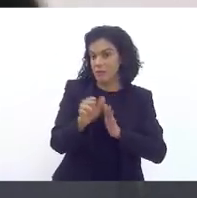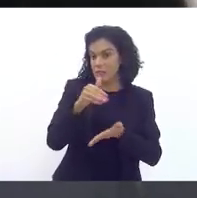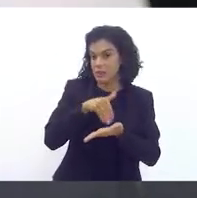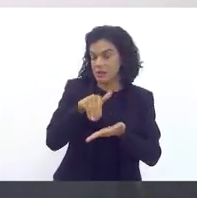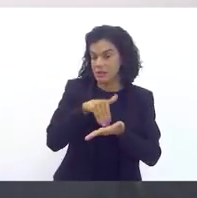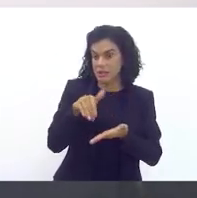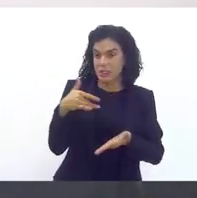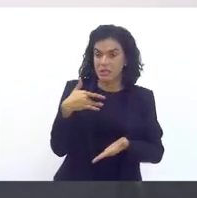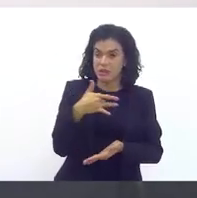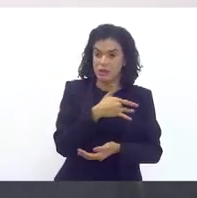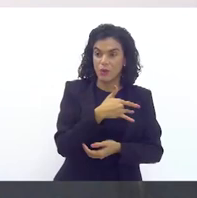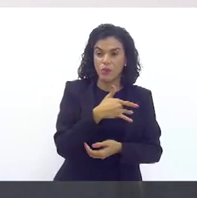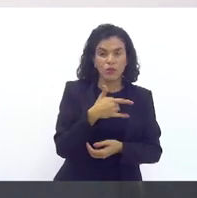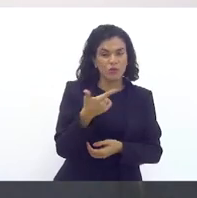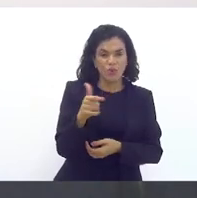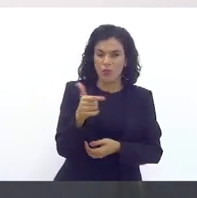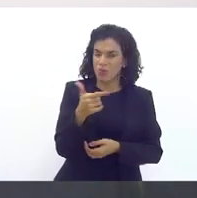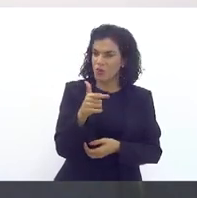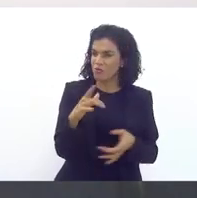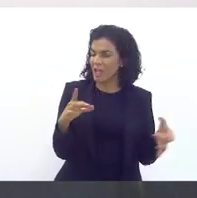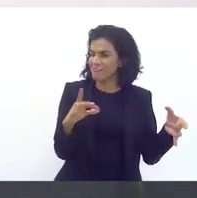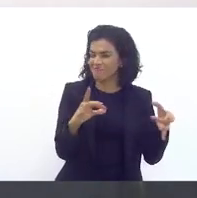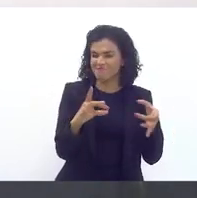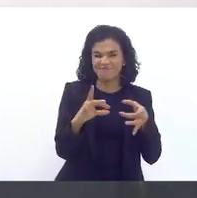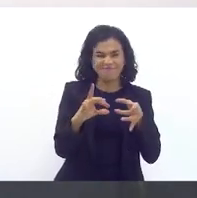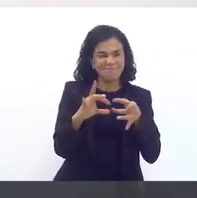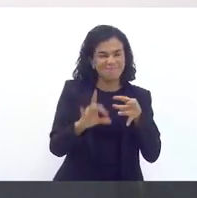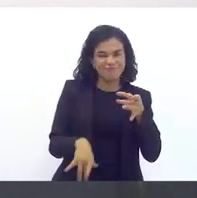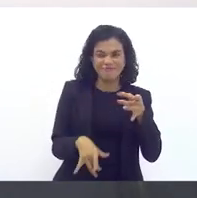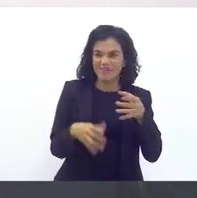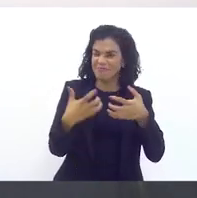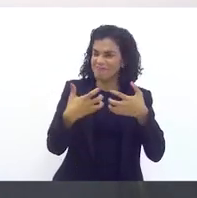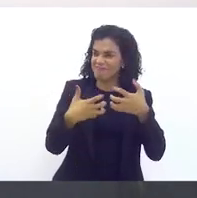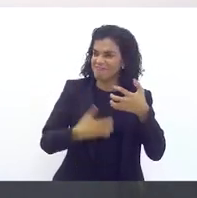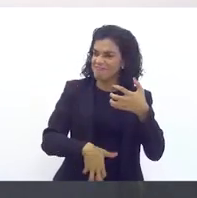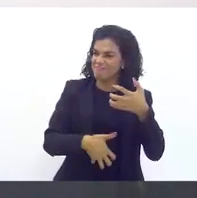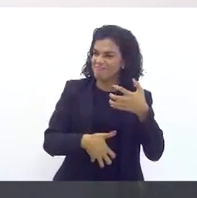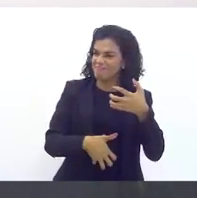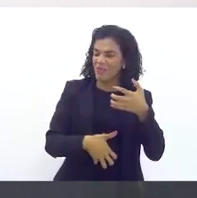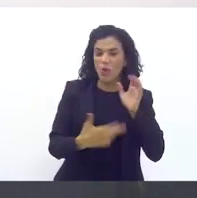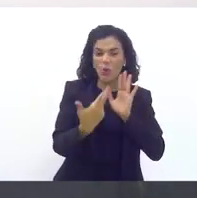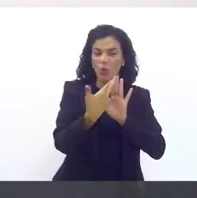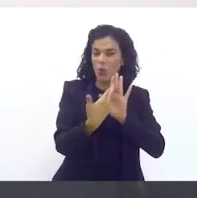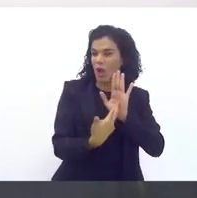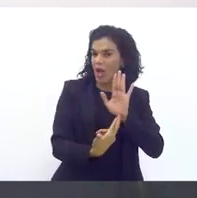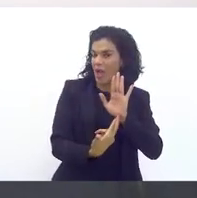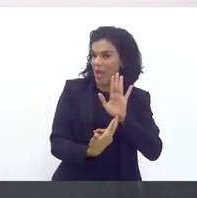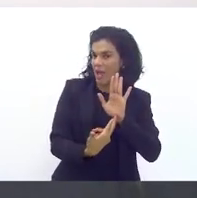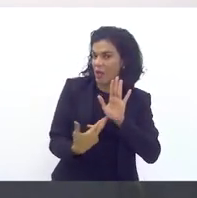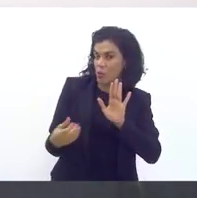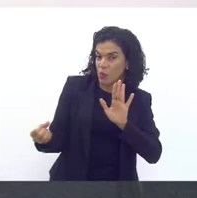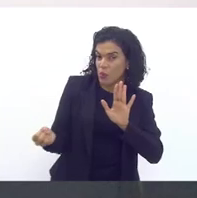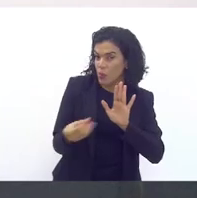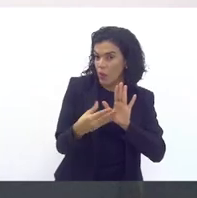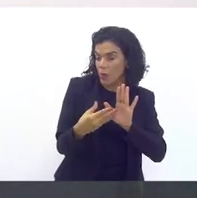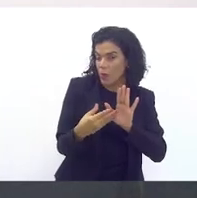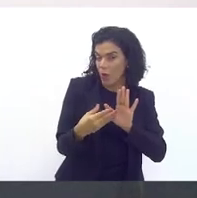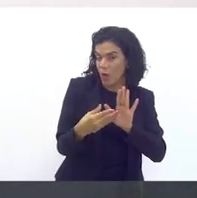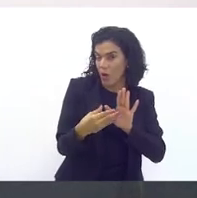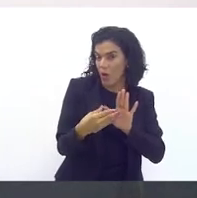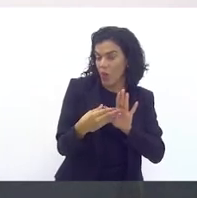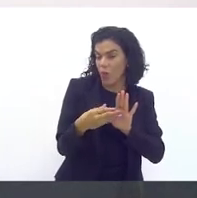Saúde não está condizente com as regras do atual